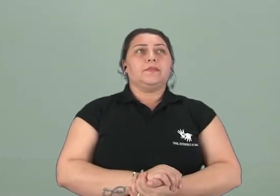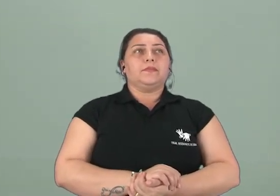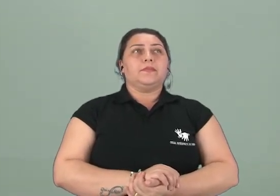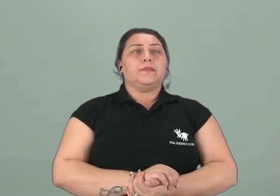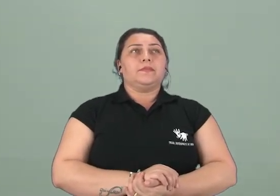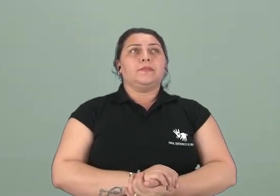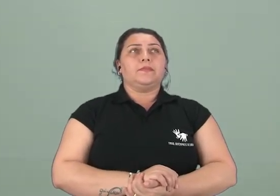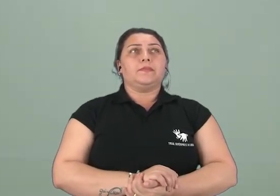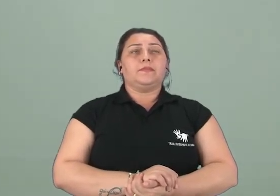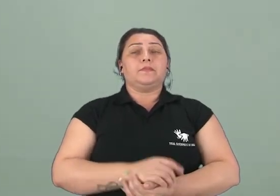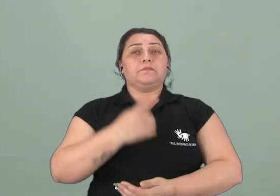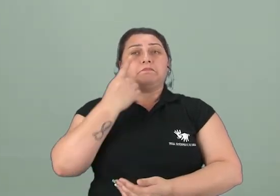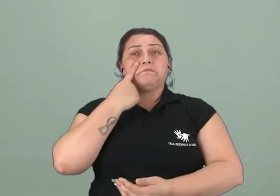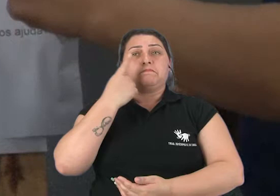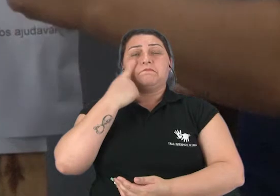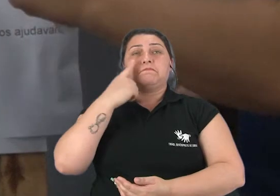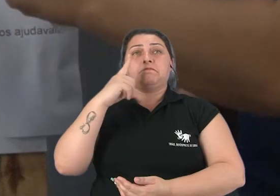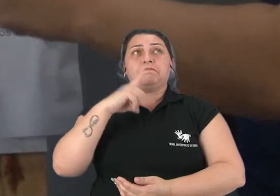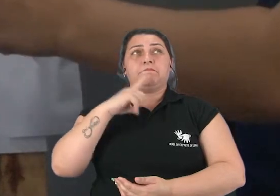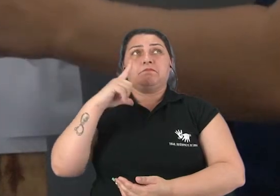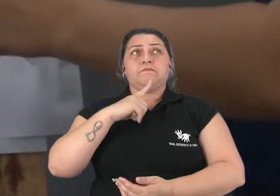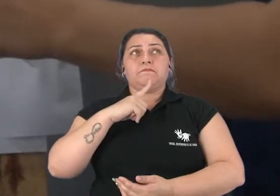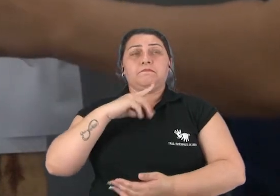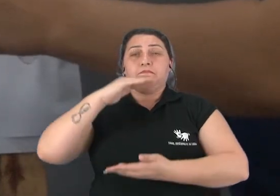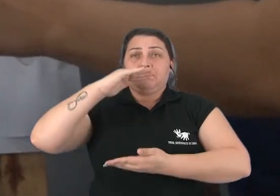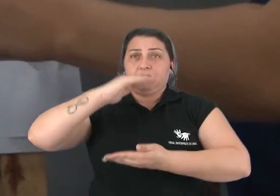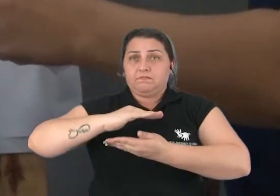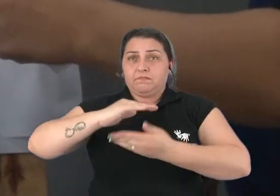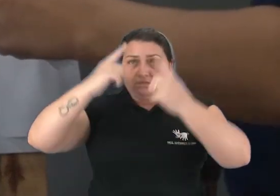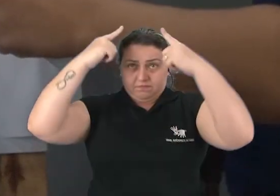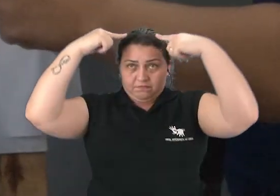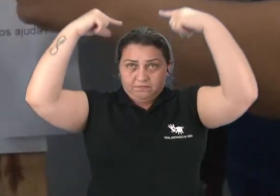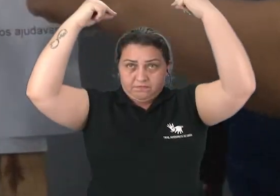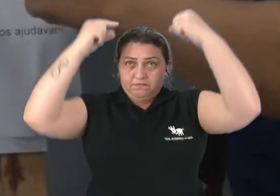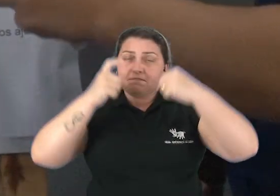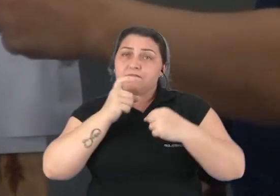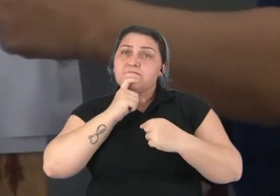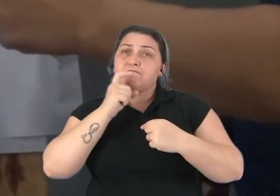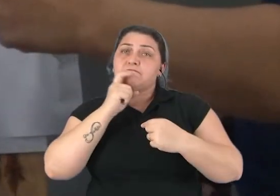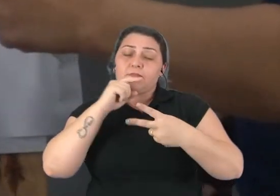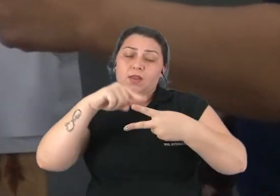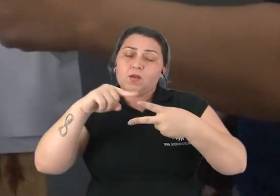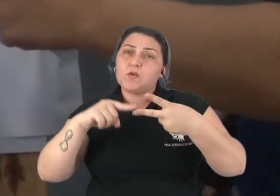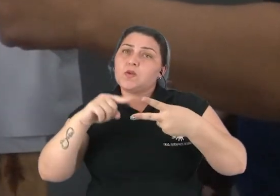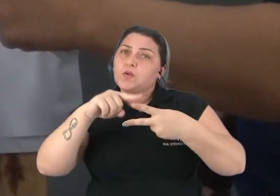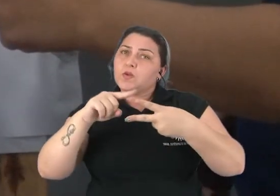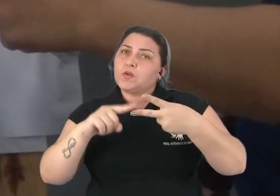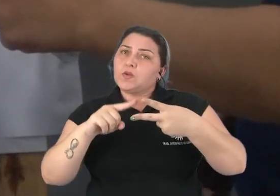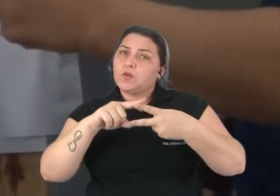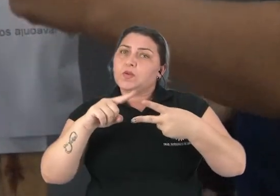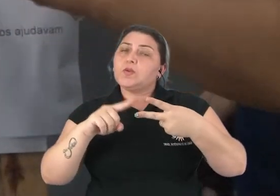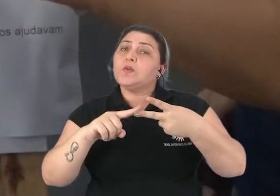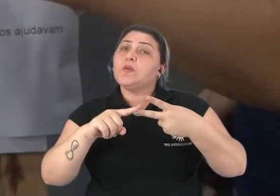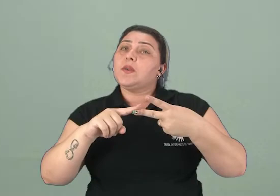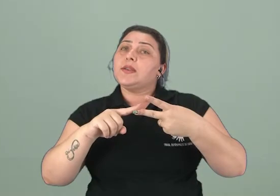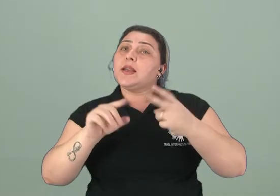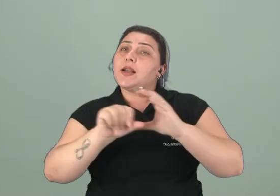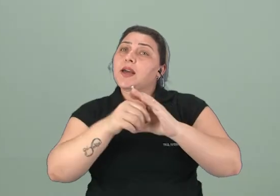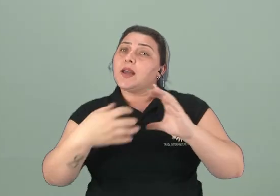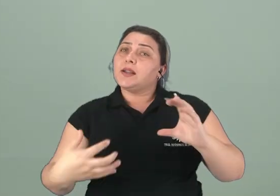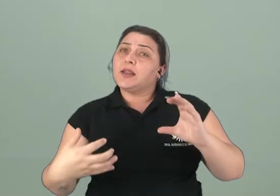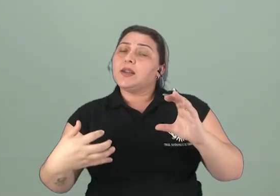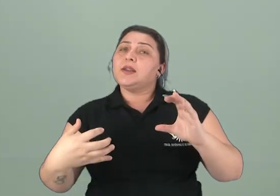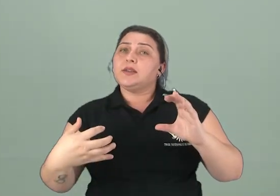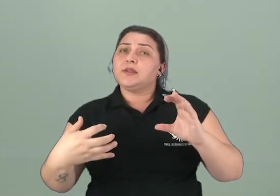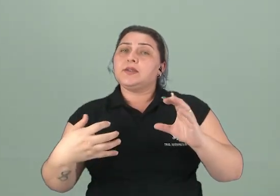Ok? Vocês repararam que tem termos anãozinhos e duendes, né? Tem esses dois termos, ó, duendes e anãozinhos